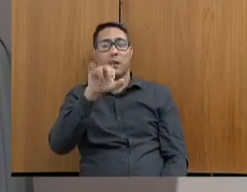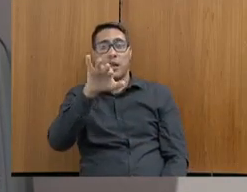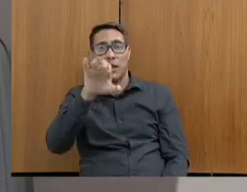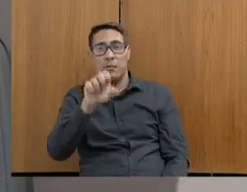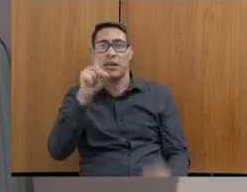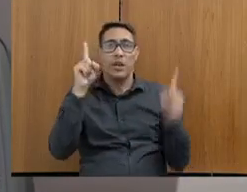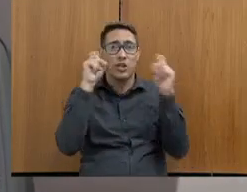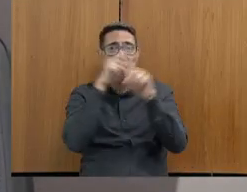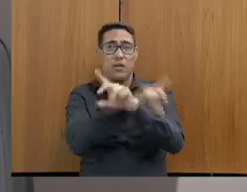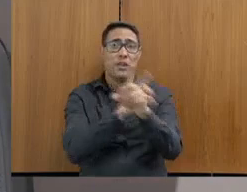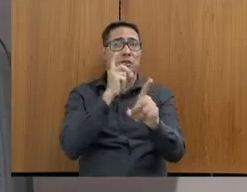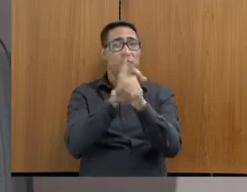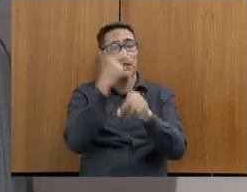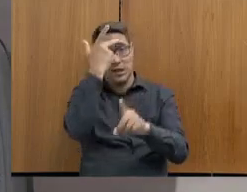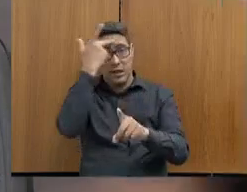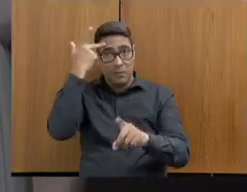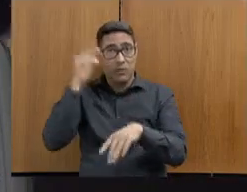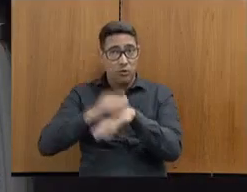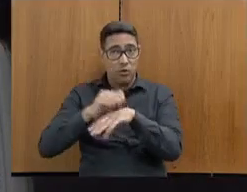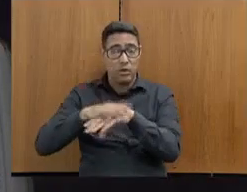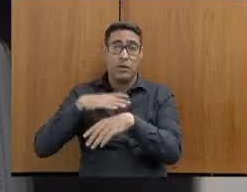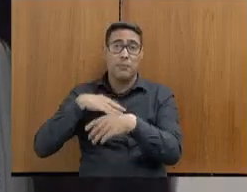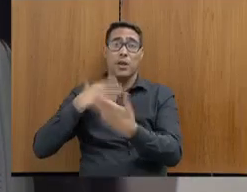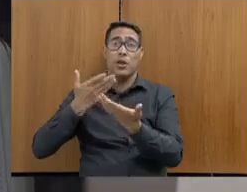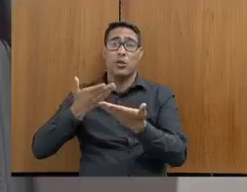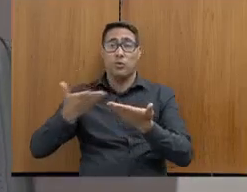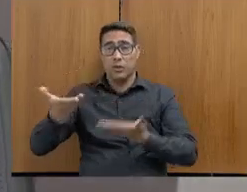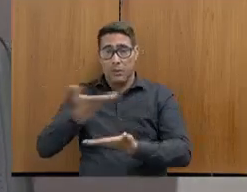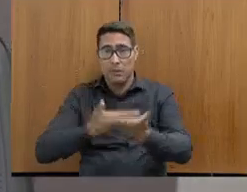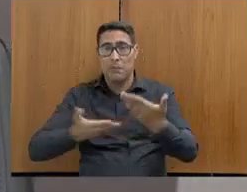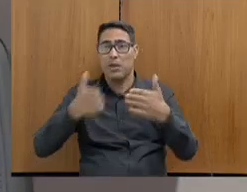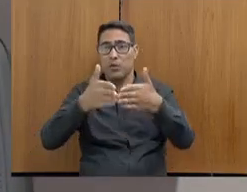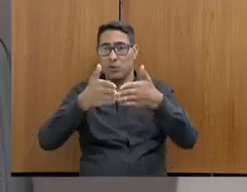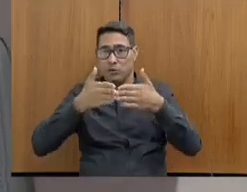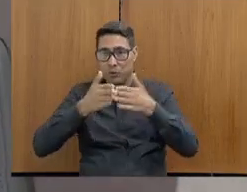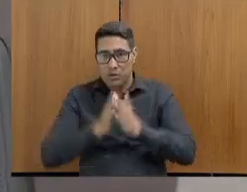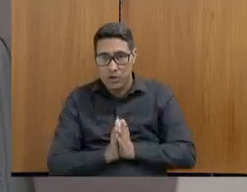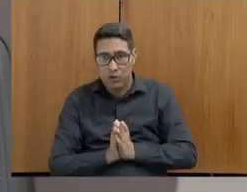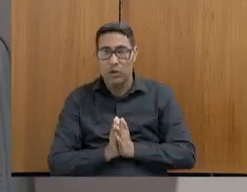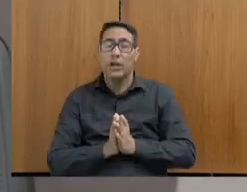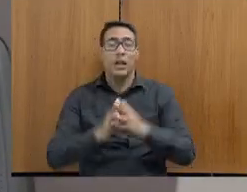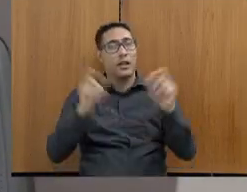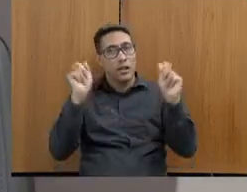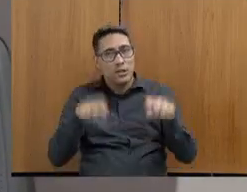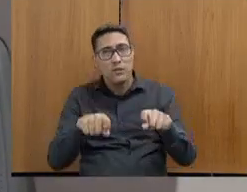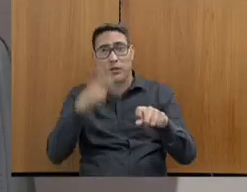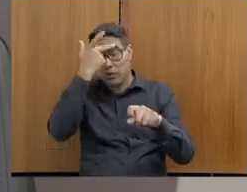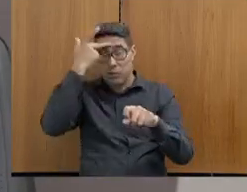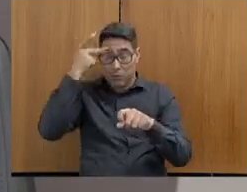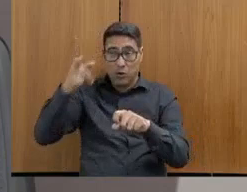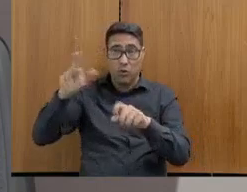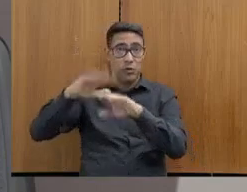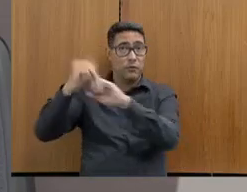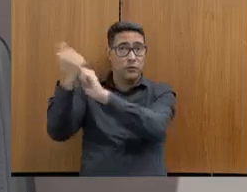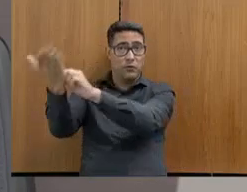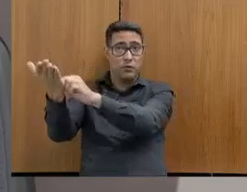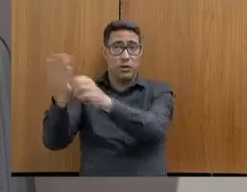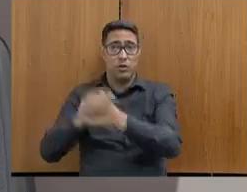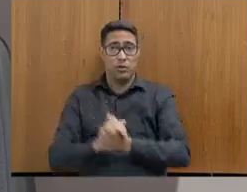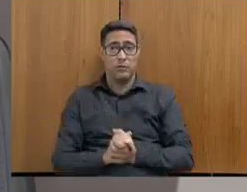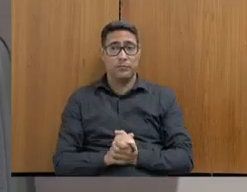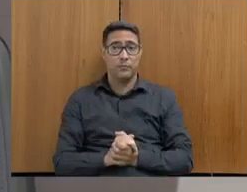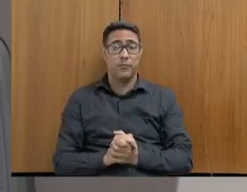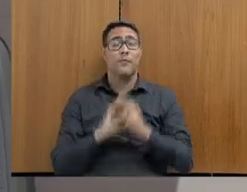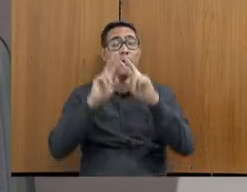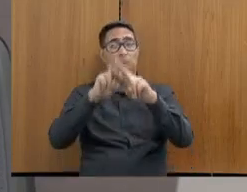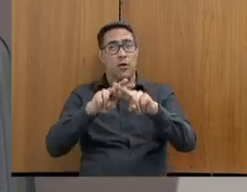do autor do fato do encaminhamento do pedido dessa identificação a provedores que estão no exterior né e